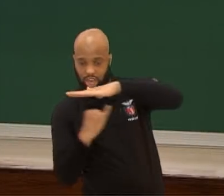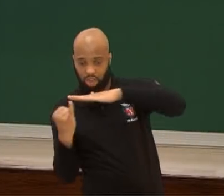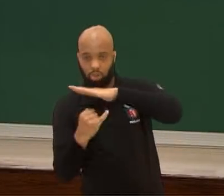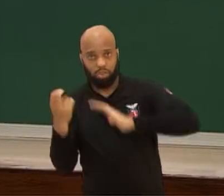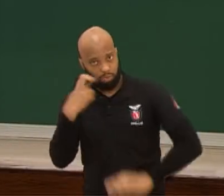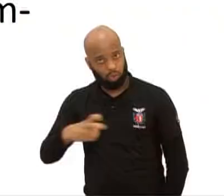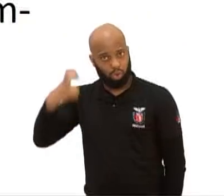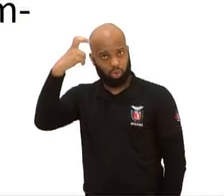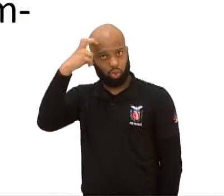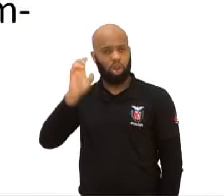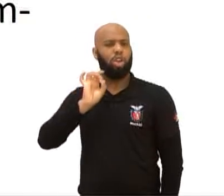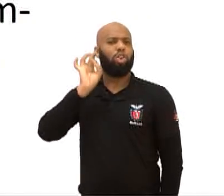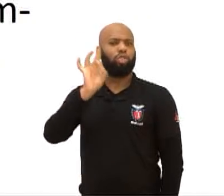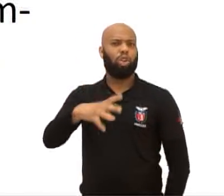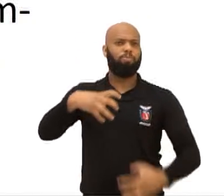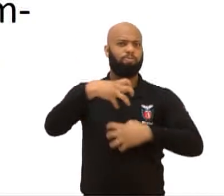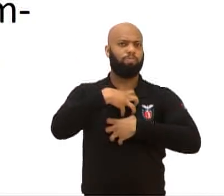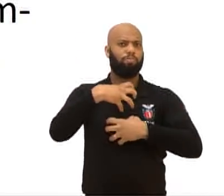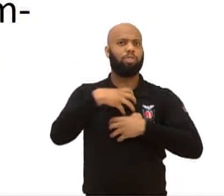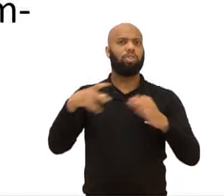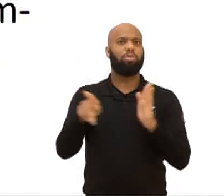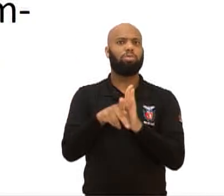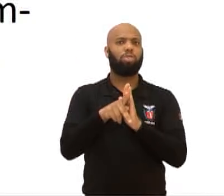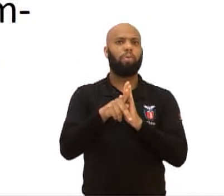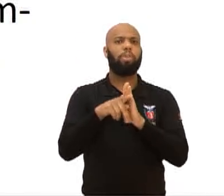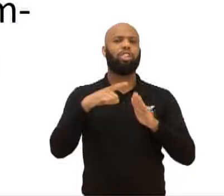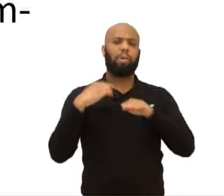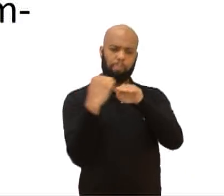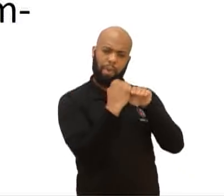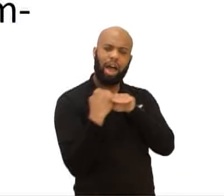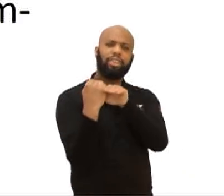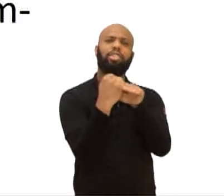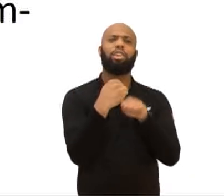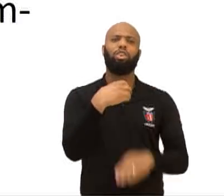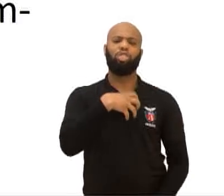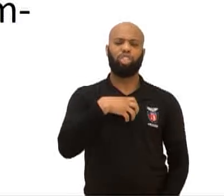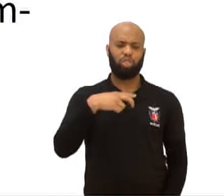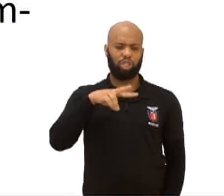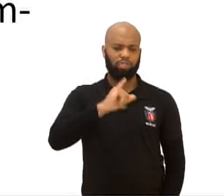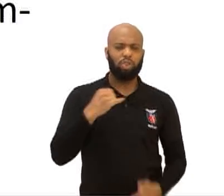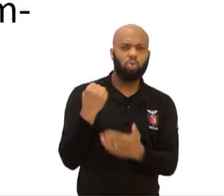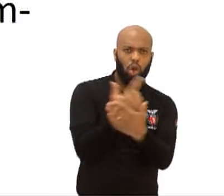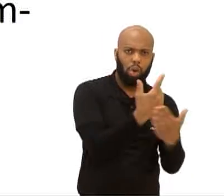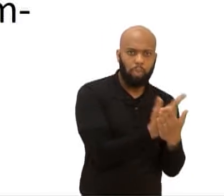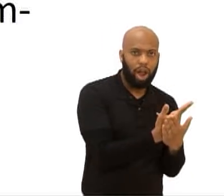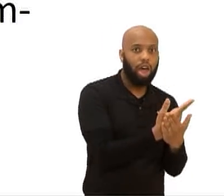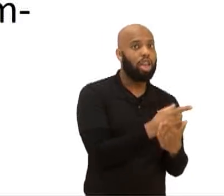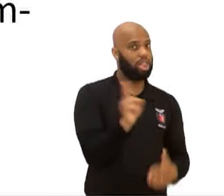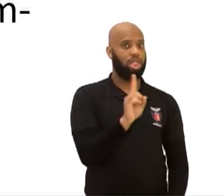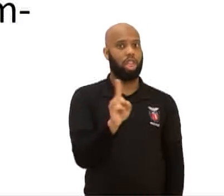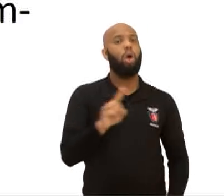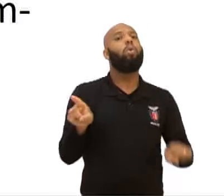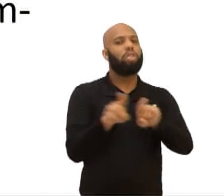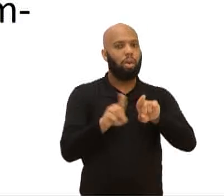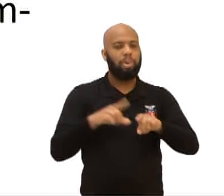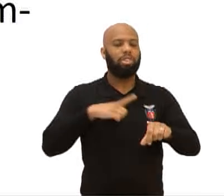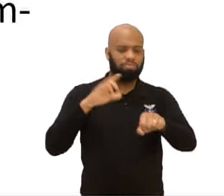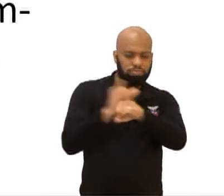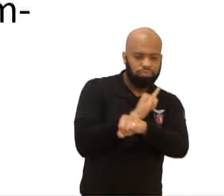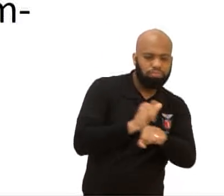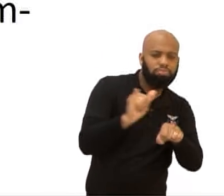cultural não apenas define padrões para as práticas de consumo, como também apresenta estratégias